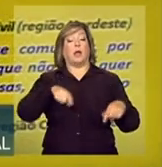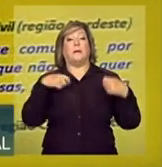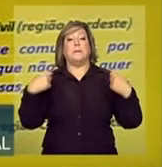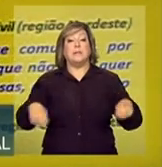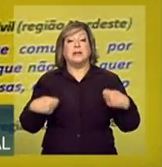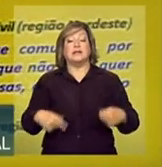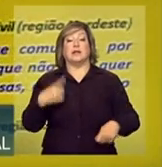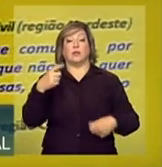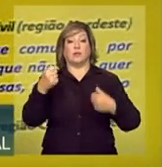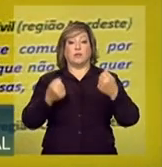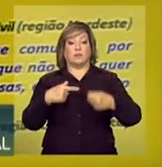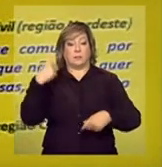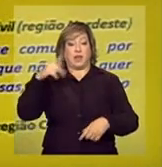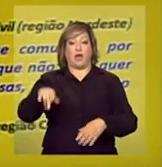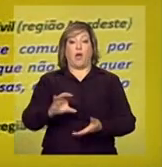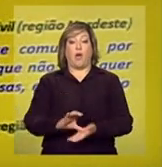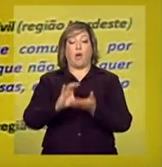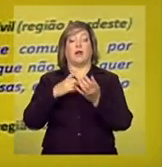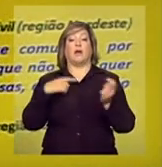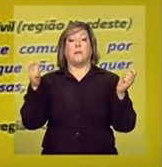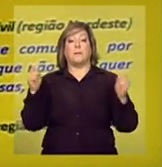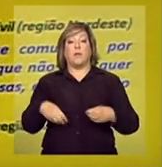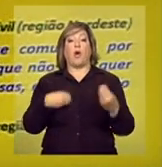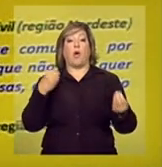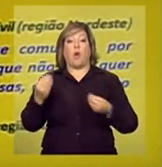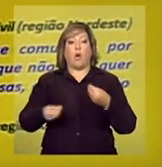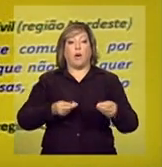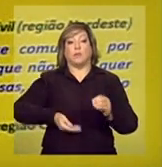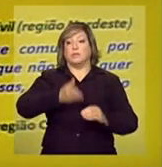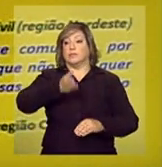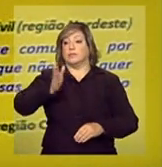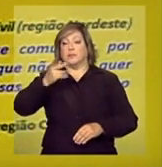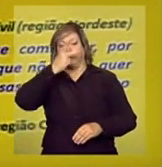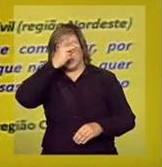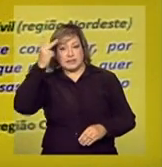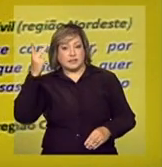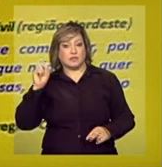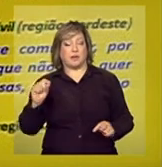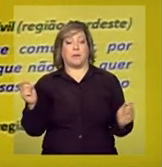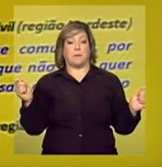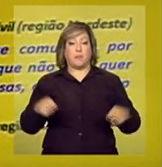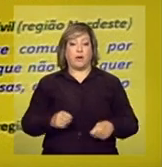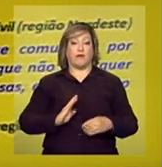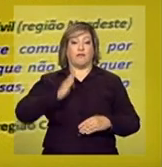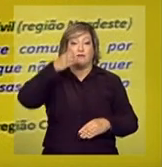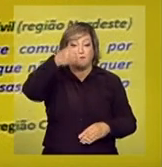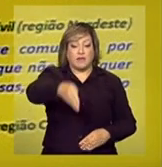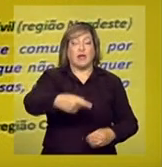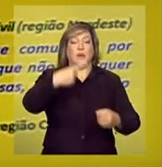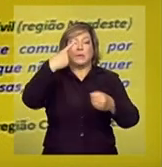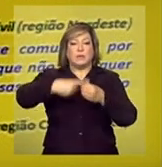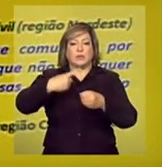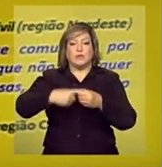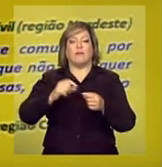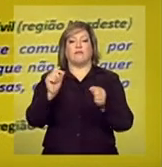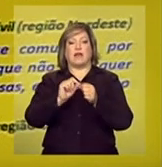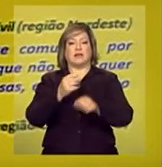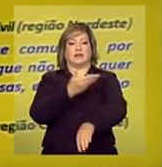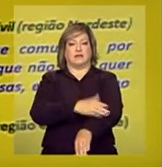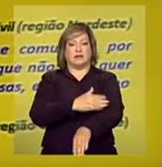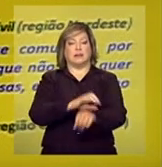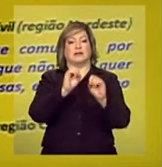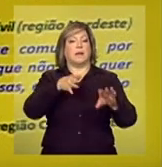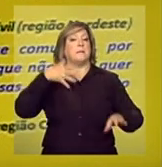Conselho, nós precisamos, enfim, de ter condições de liberar as pessoas, para que as pessoas possam ir para o interior, fazer a capacitação,